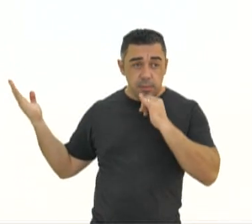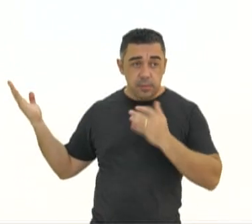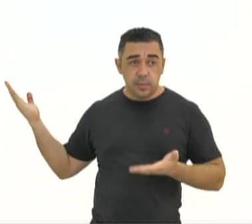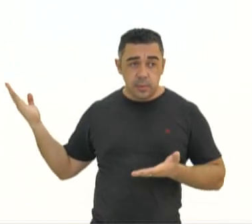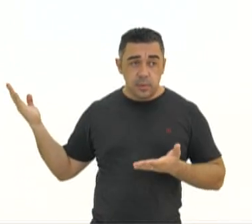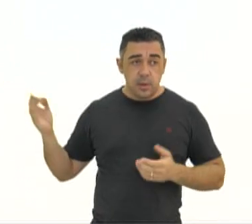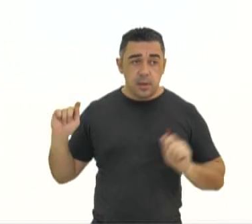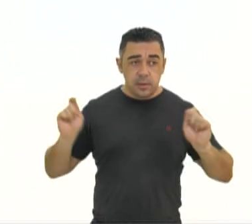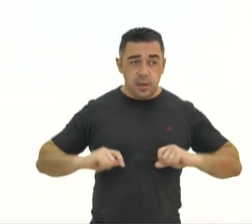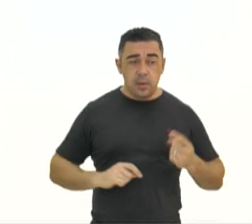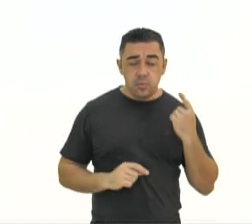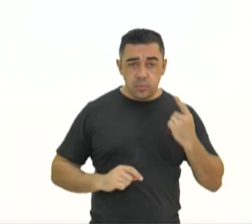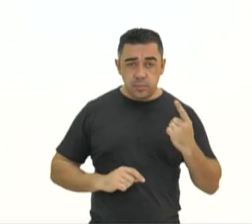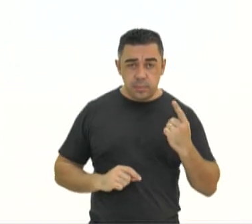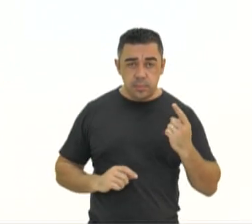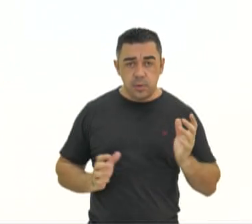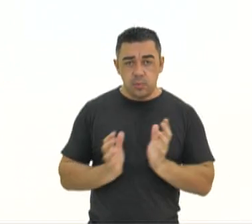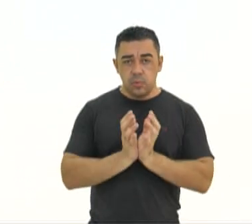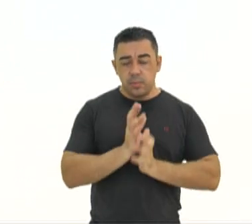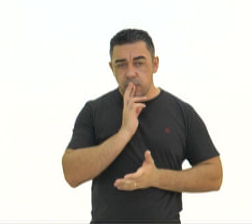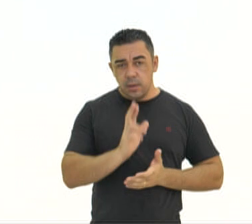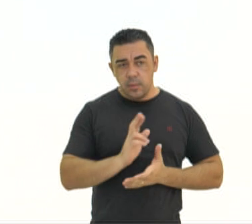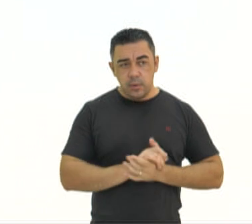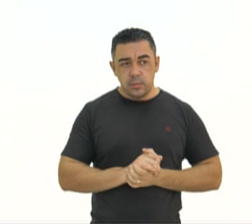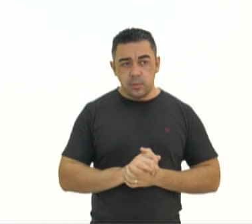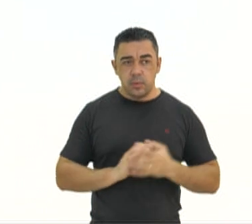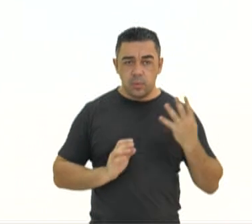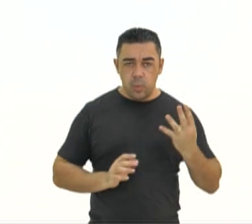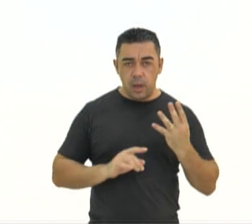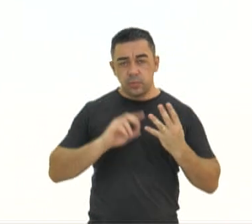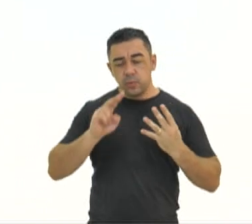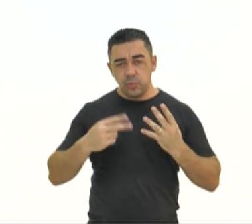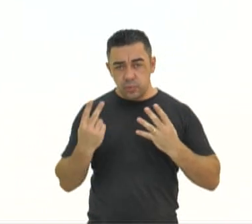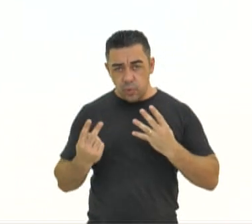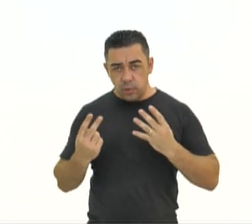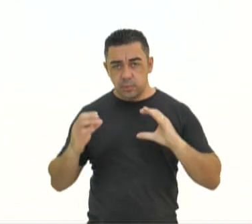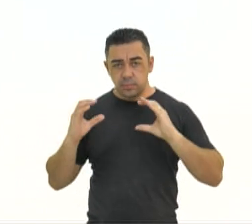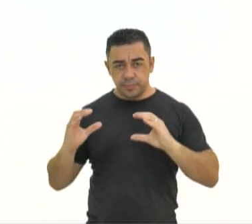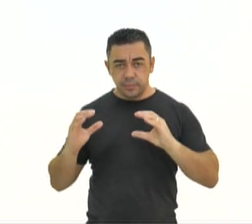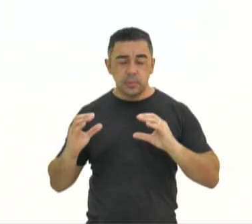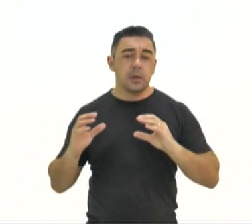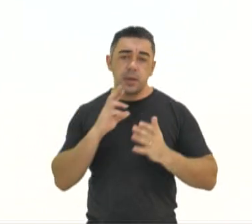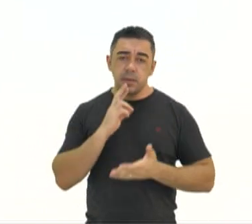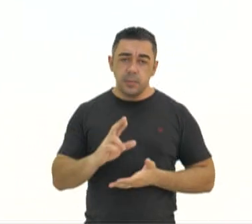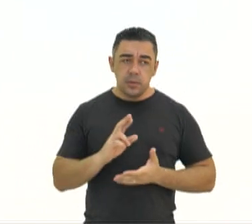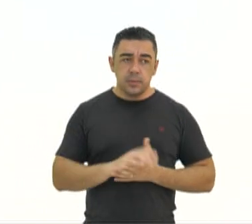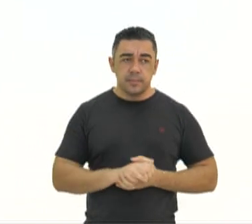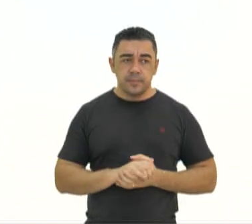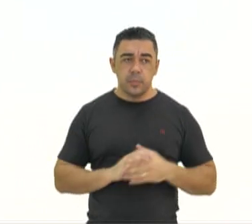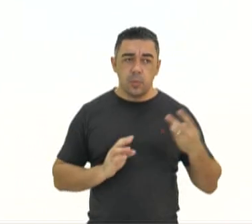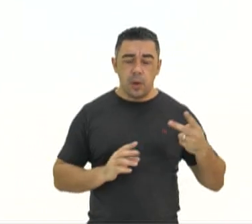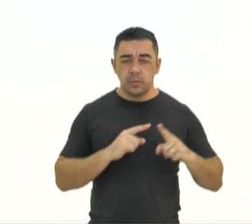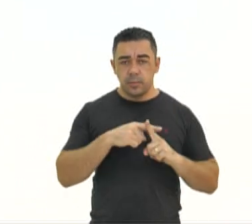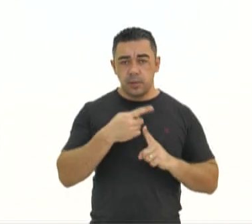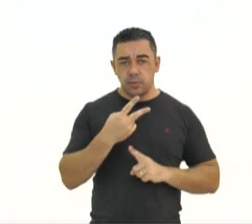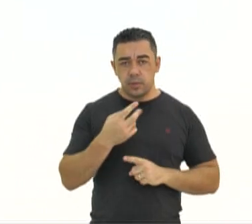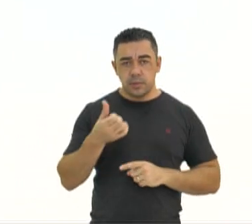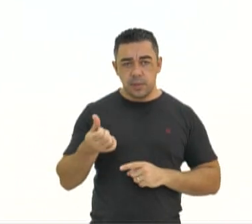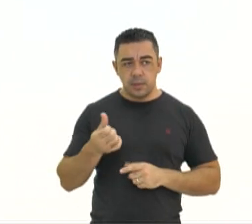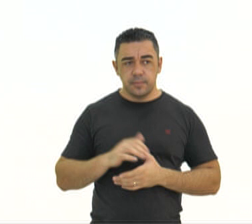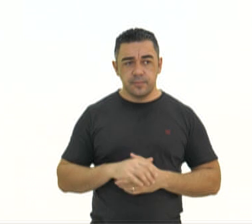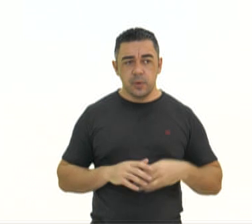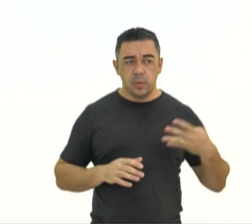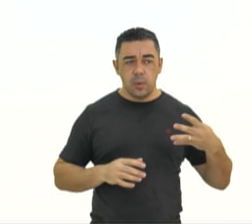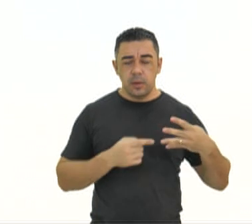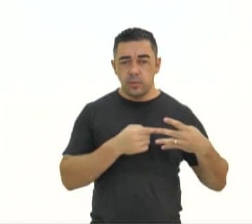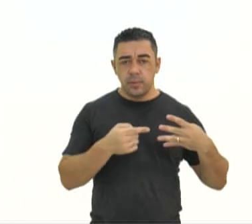aqui ele admite apenas um conjunto de solução, que é o 4 e o 2. Notem, ó, 4 mais 2, 6, e 4